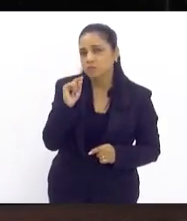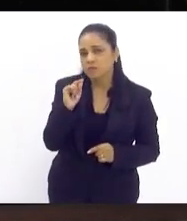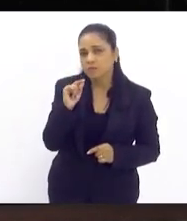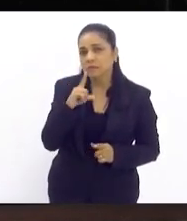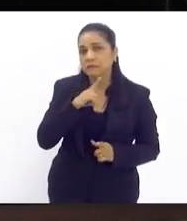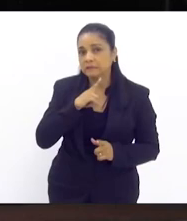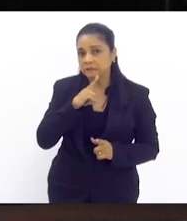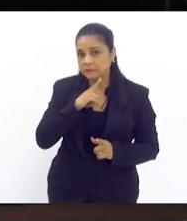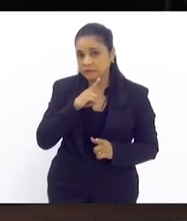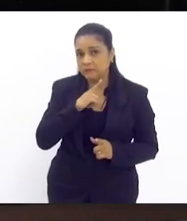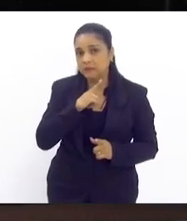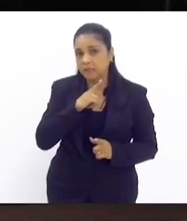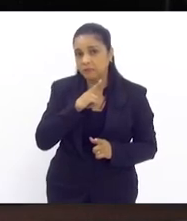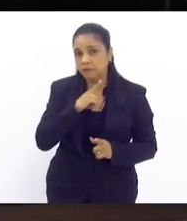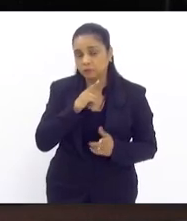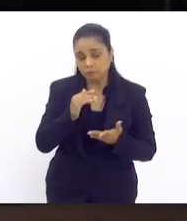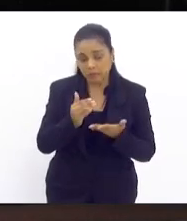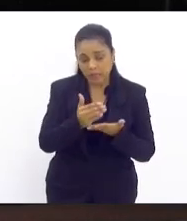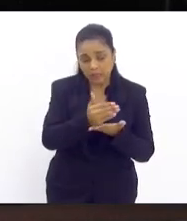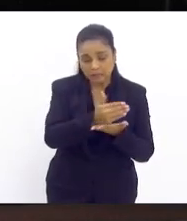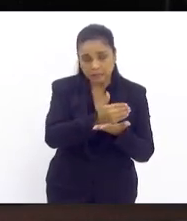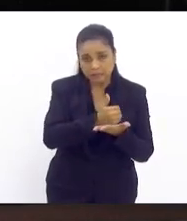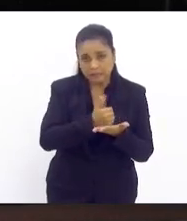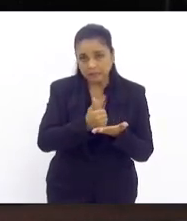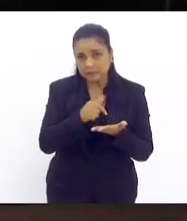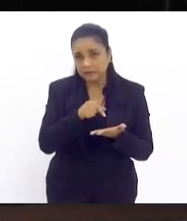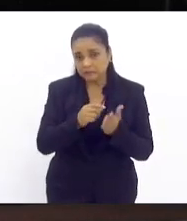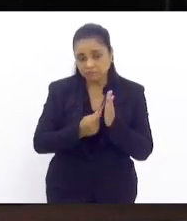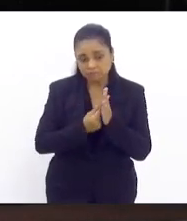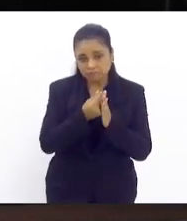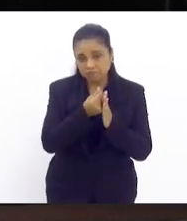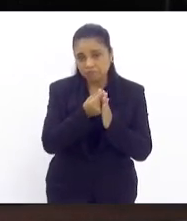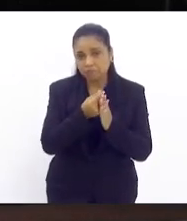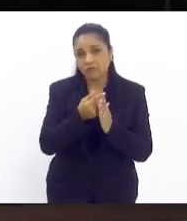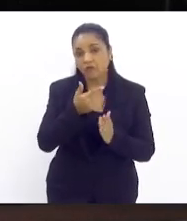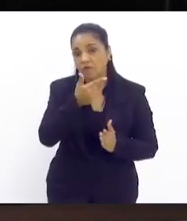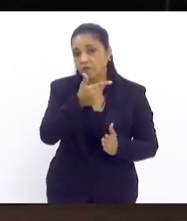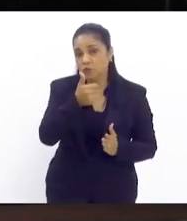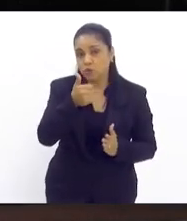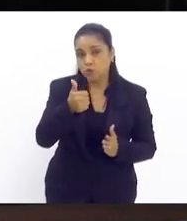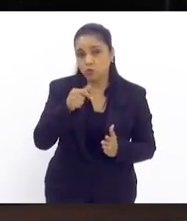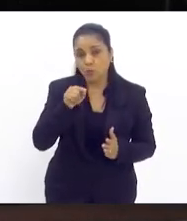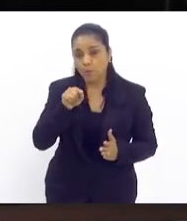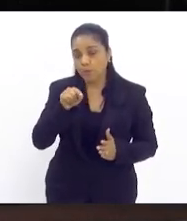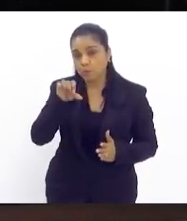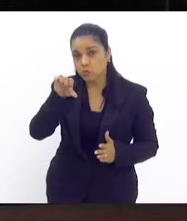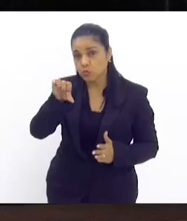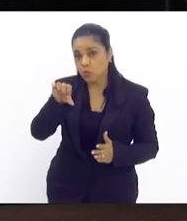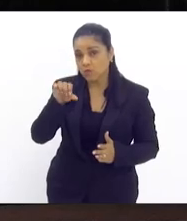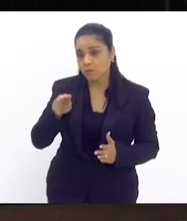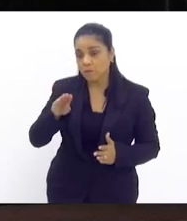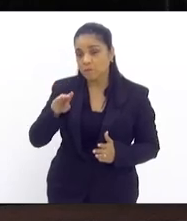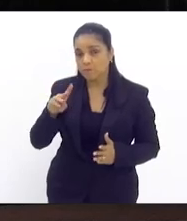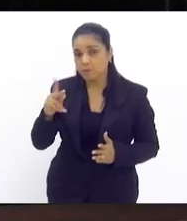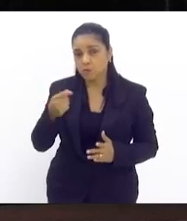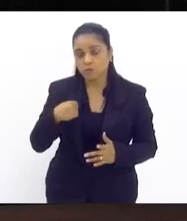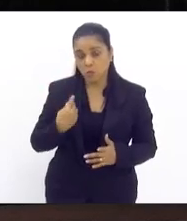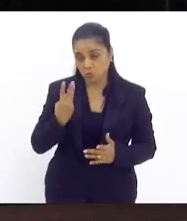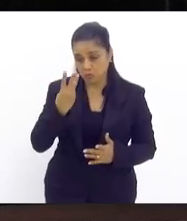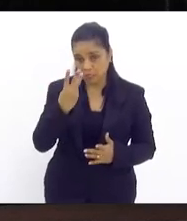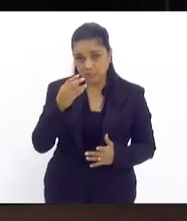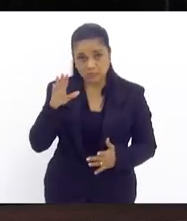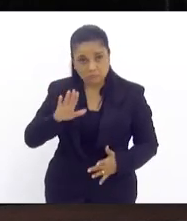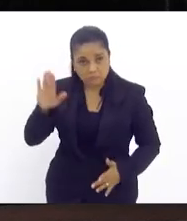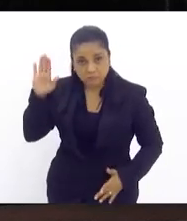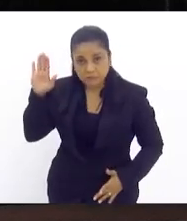uma renúncia de receita no valor de 21,9 bilhões, né? Eu estou no meu terceiro mandato